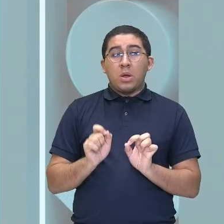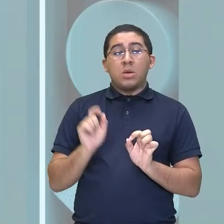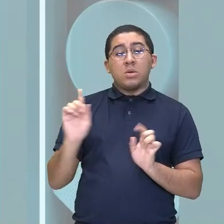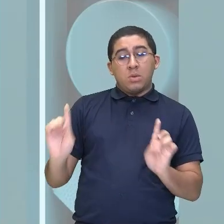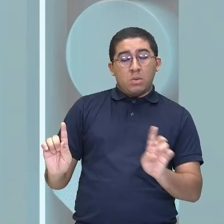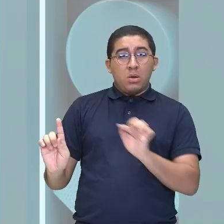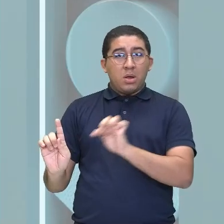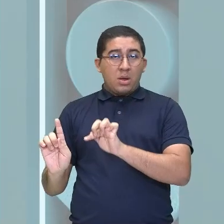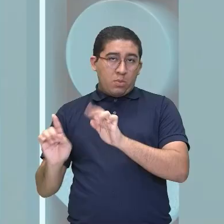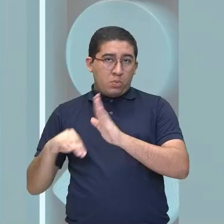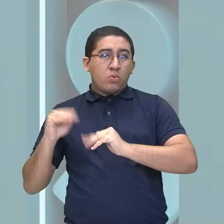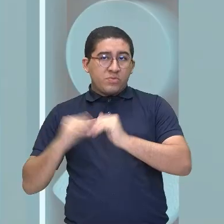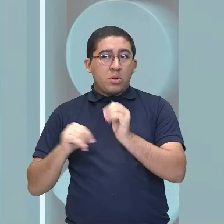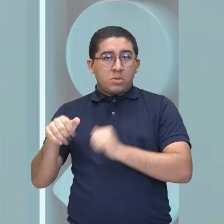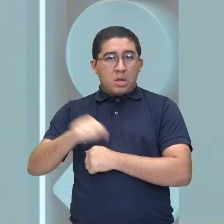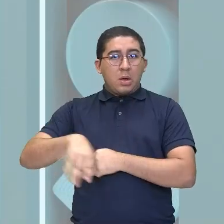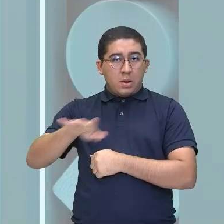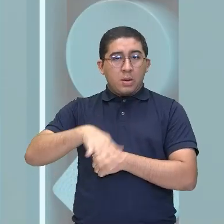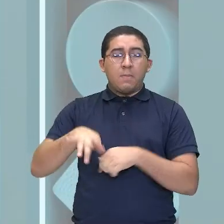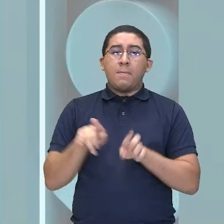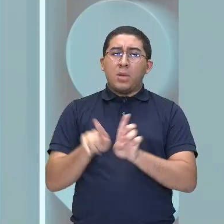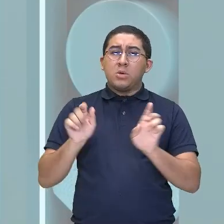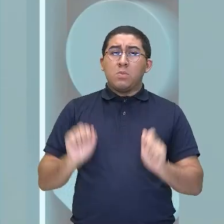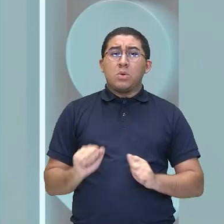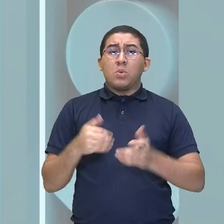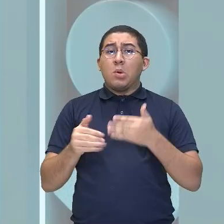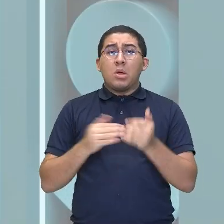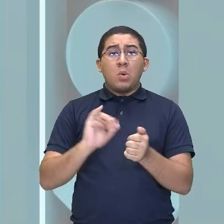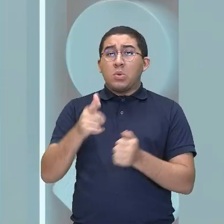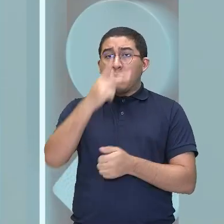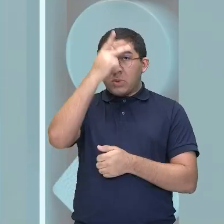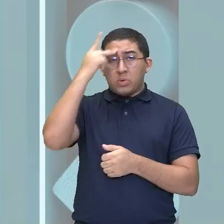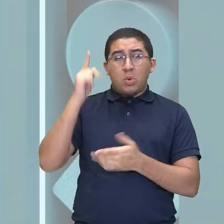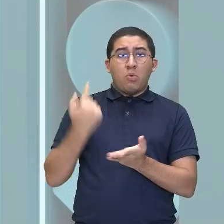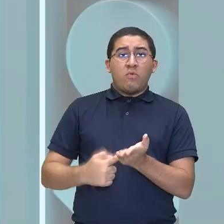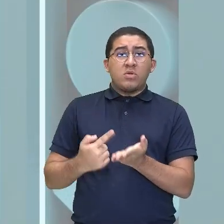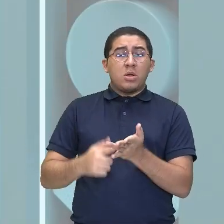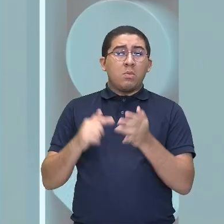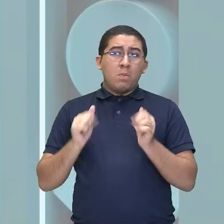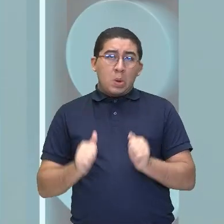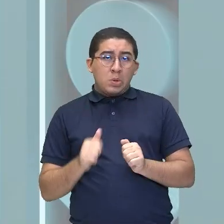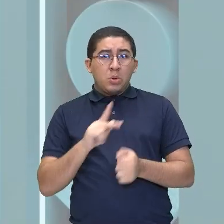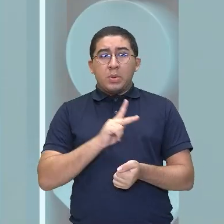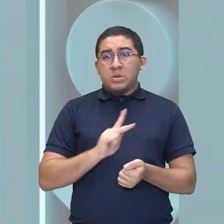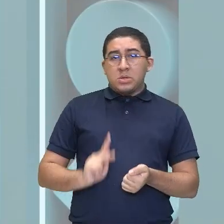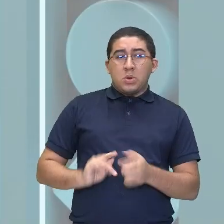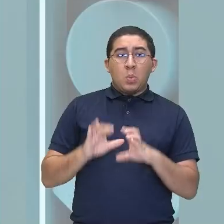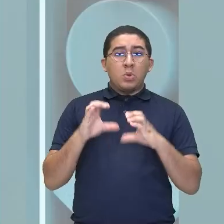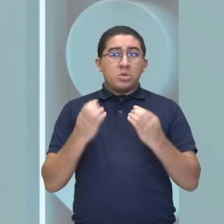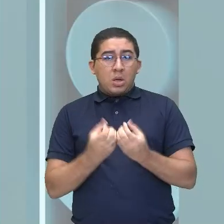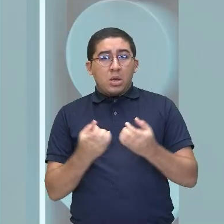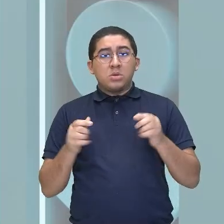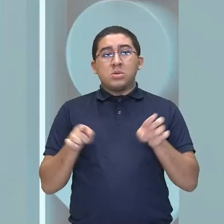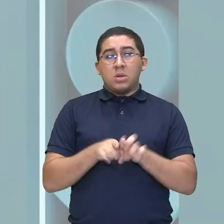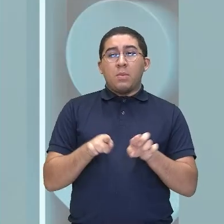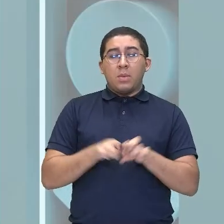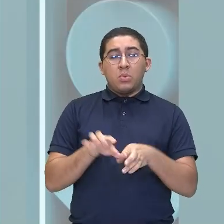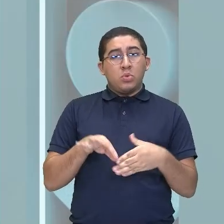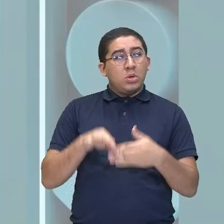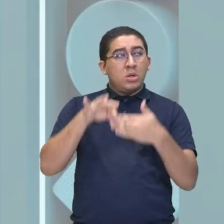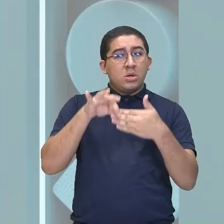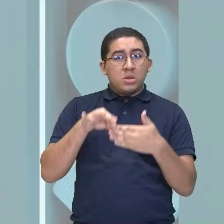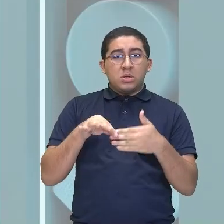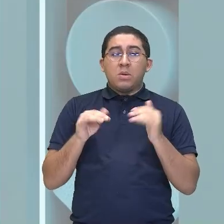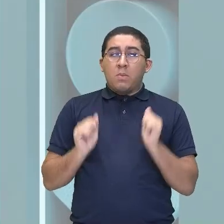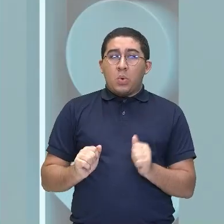foi um pescador. Mas poderia ser qualquer outra pessoa da comunidade, poderia ser o presidente da comunidade, poderia ser